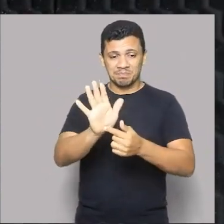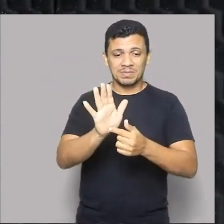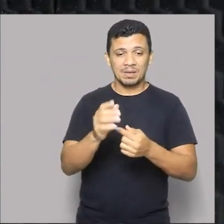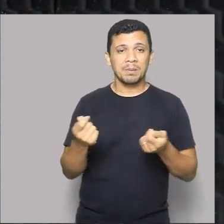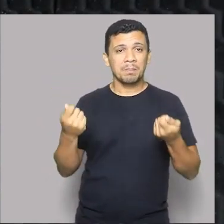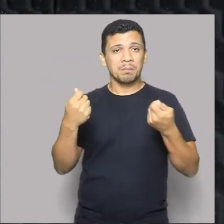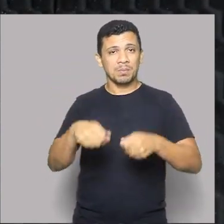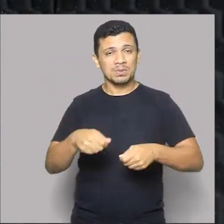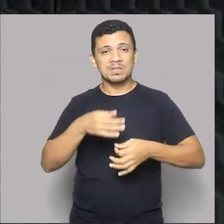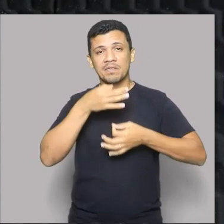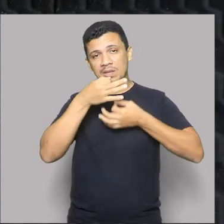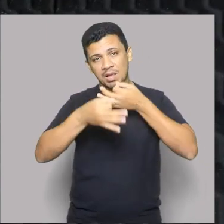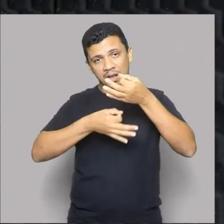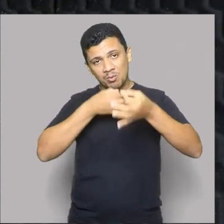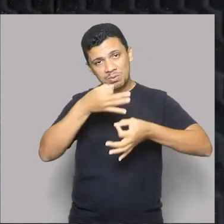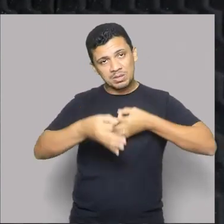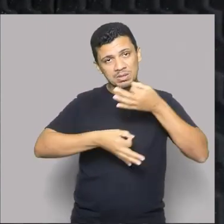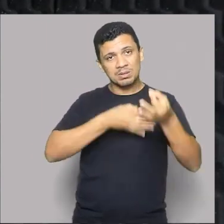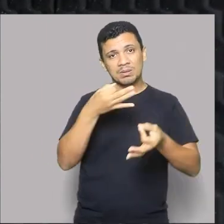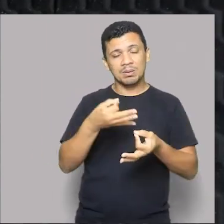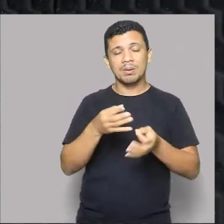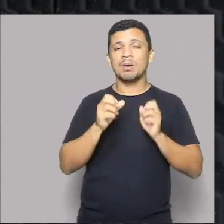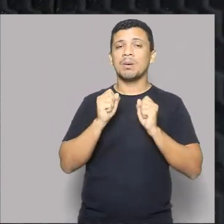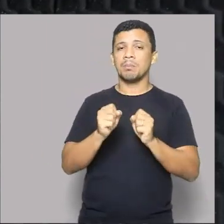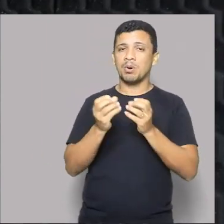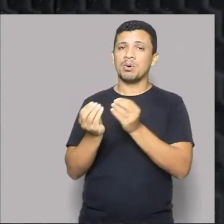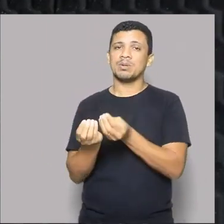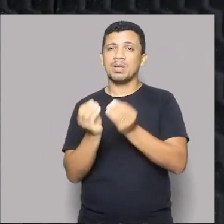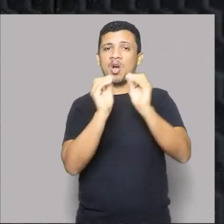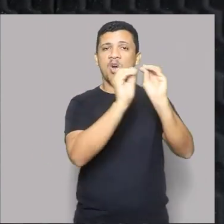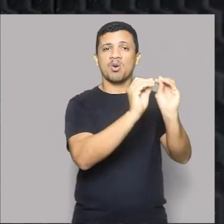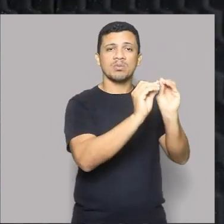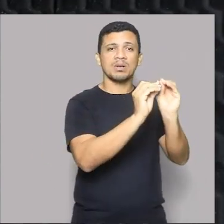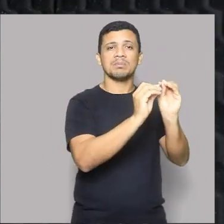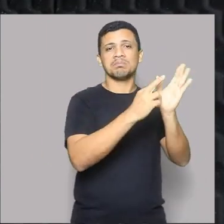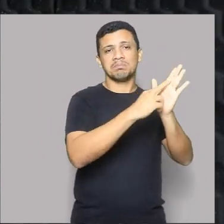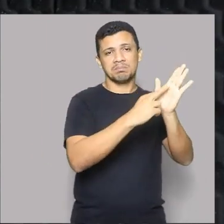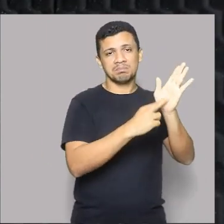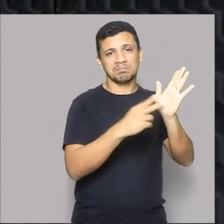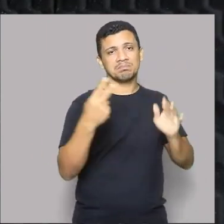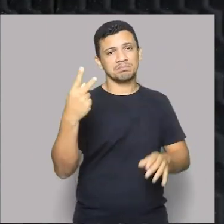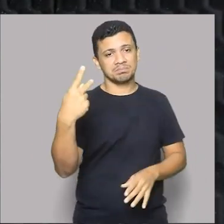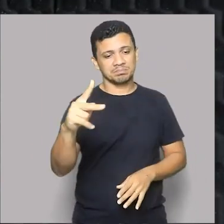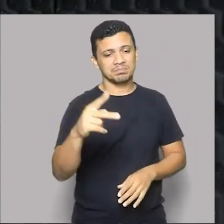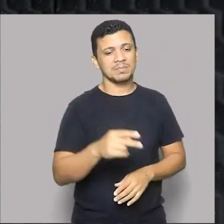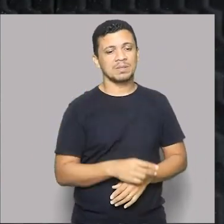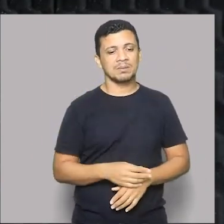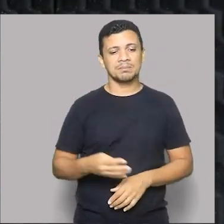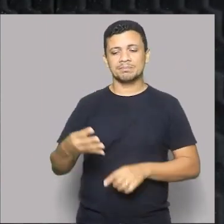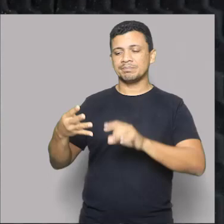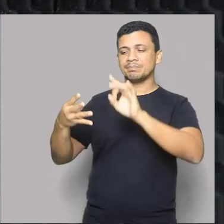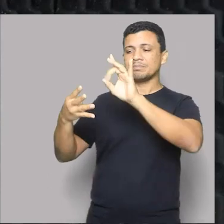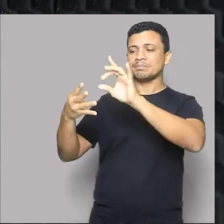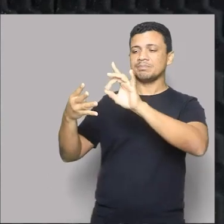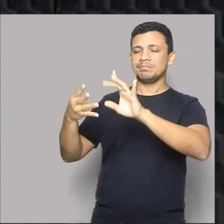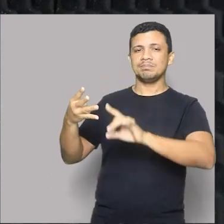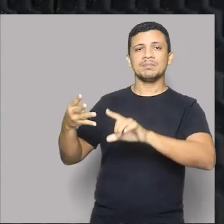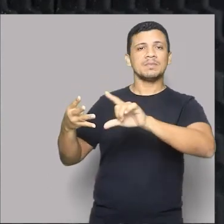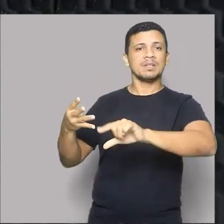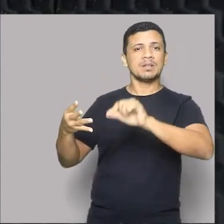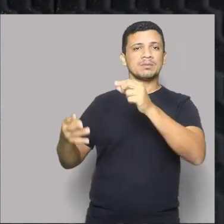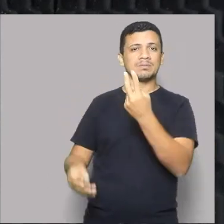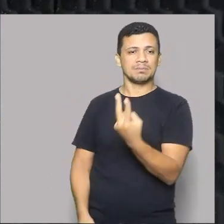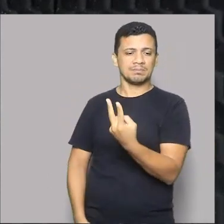possíveis argumentos que vocês poderão colocar, vocês escolherão dentre esses, você poderá escolher dois.